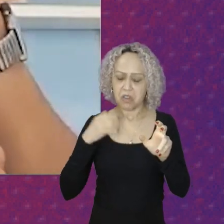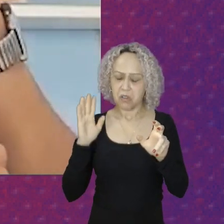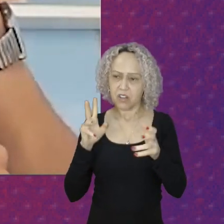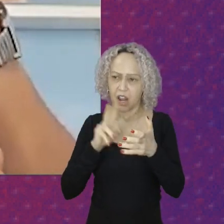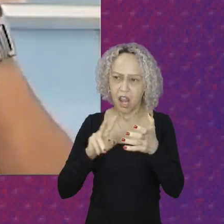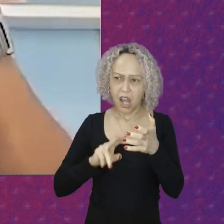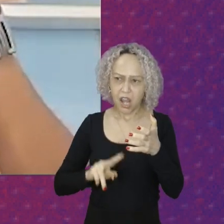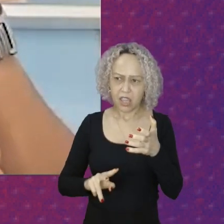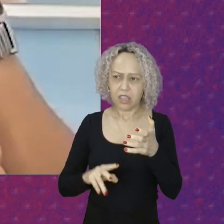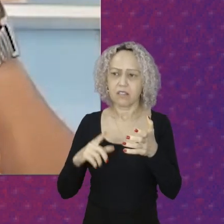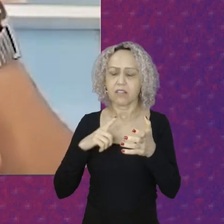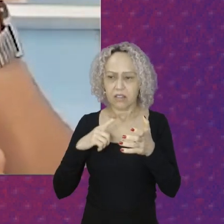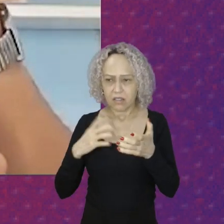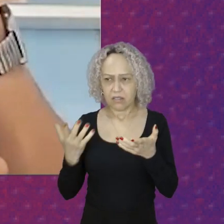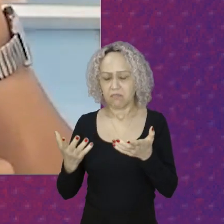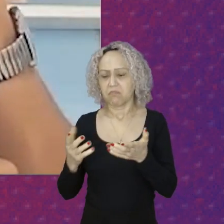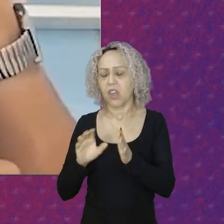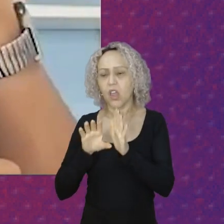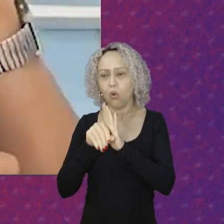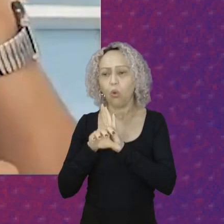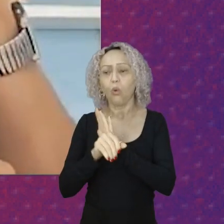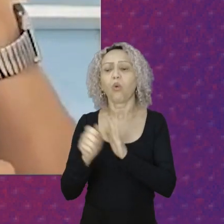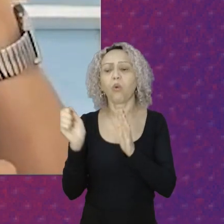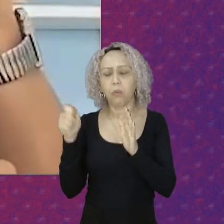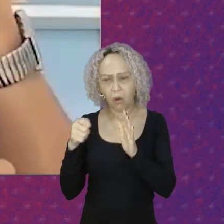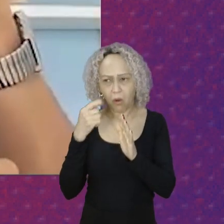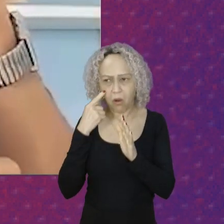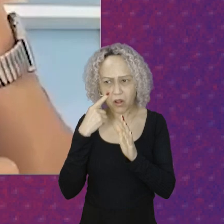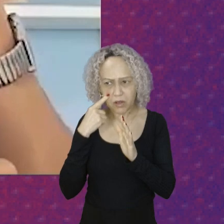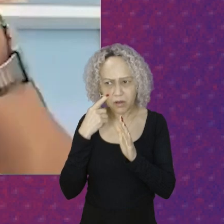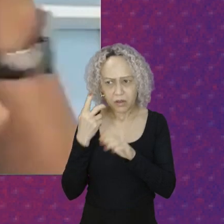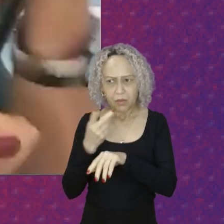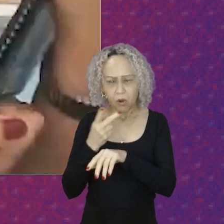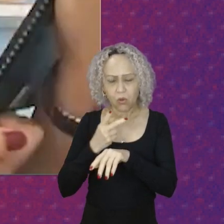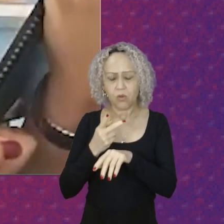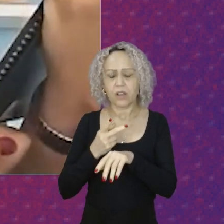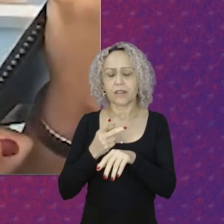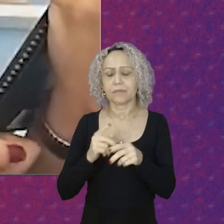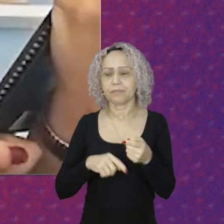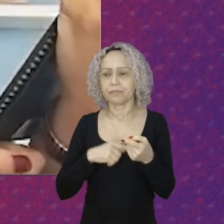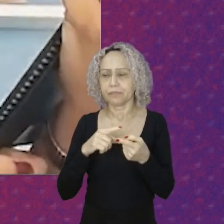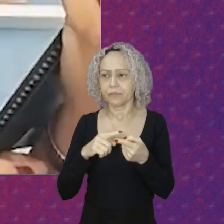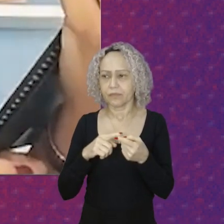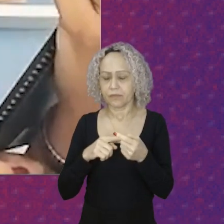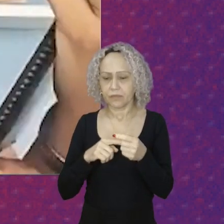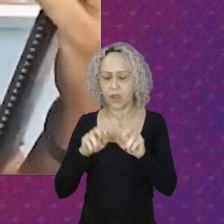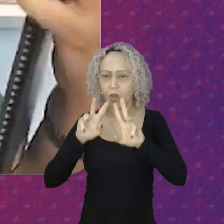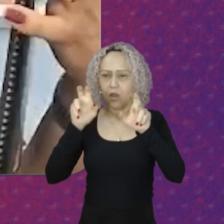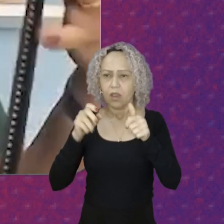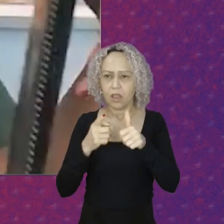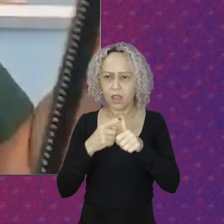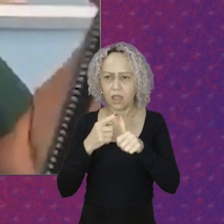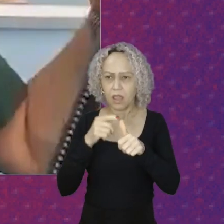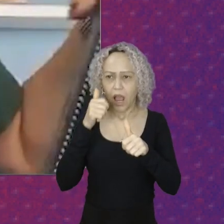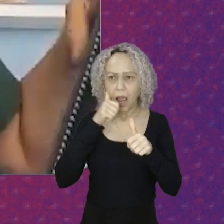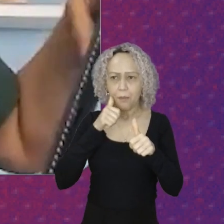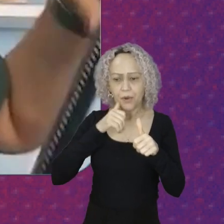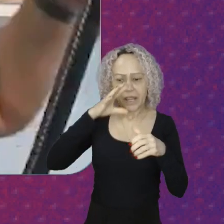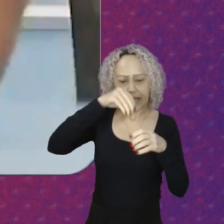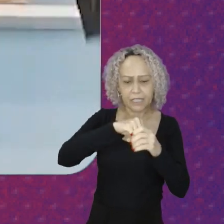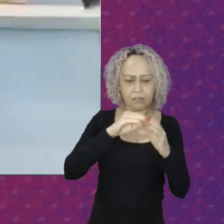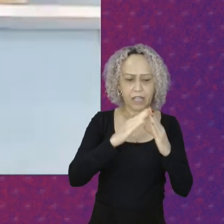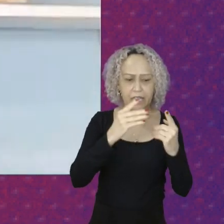disposição também no Google, pode baixar no site. Esse aqui, ó, é A Mulher na Igreja e na Política. Ele é